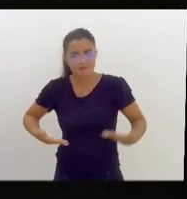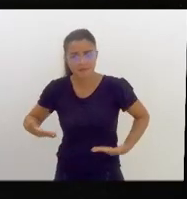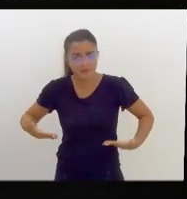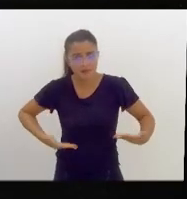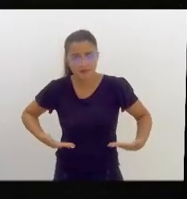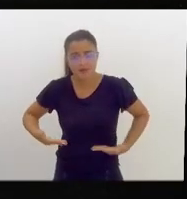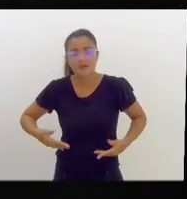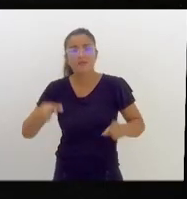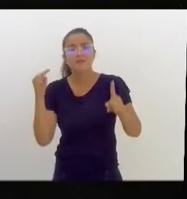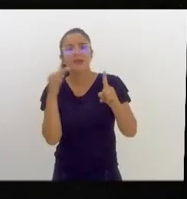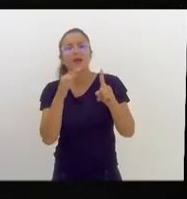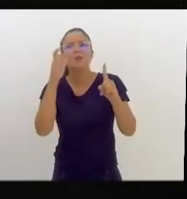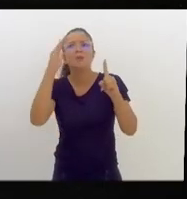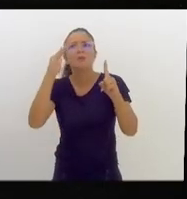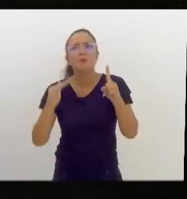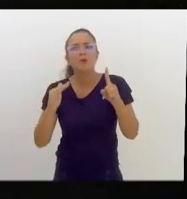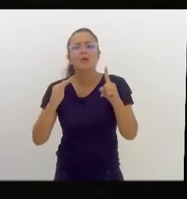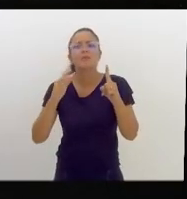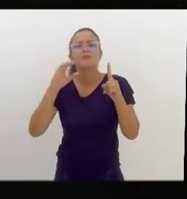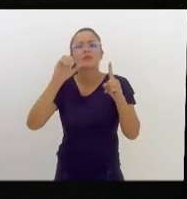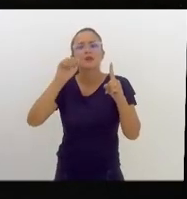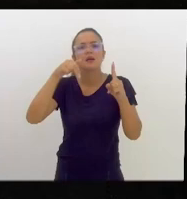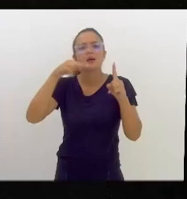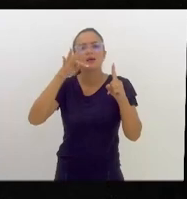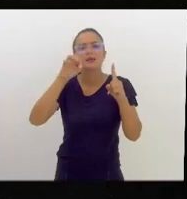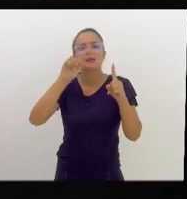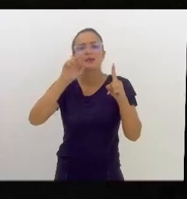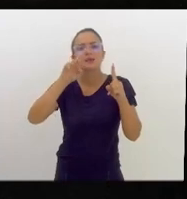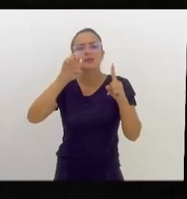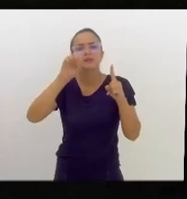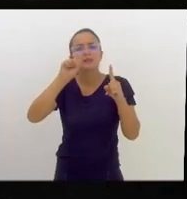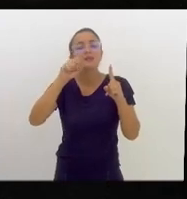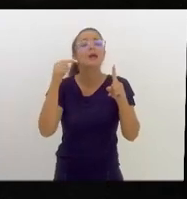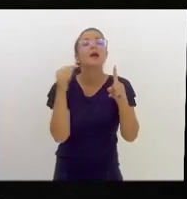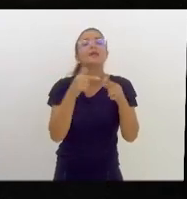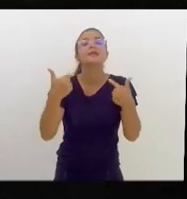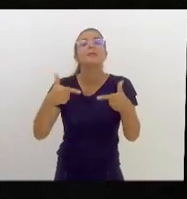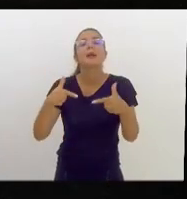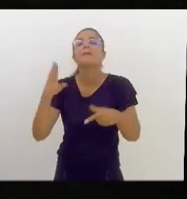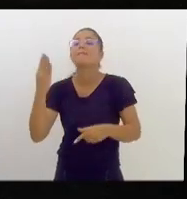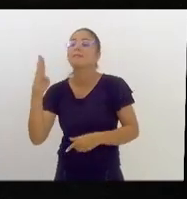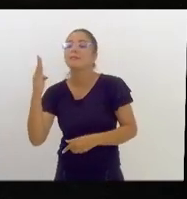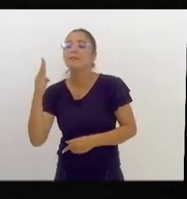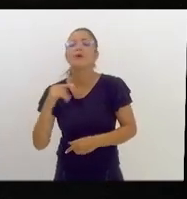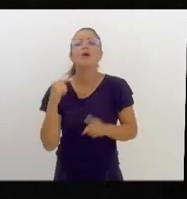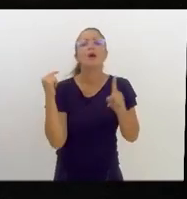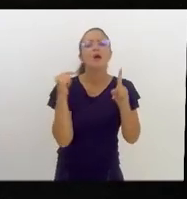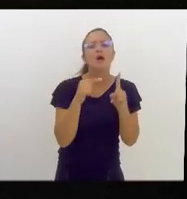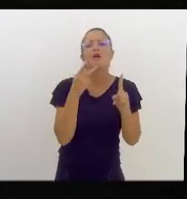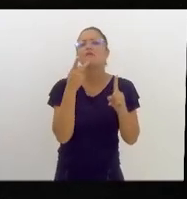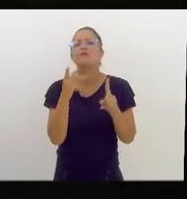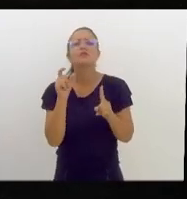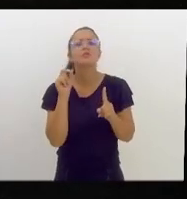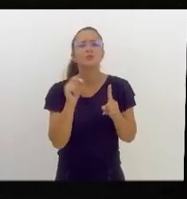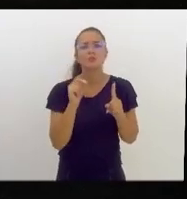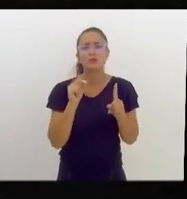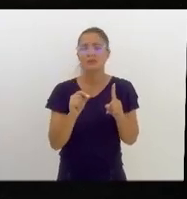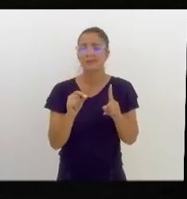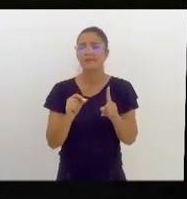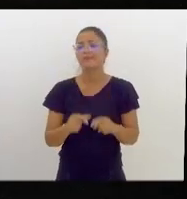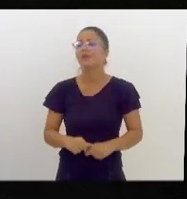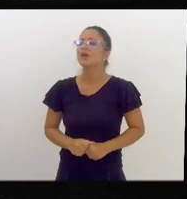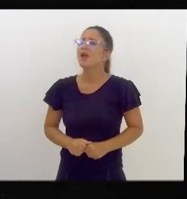em Antares, e que essa senhora trabalhava em Botafogo. E ela dizia, com toda